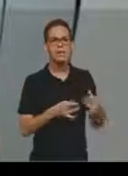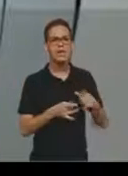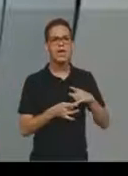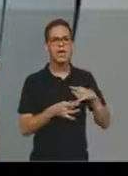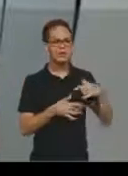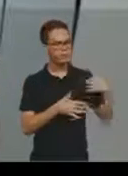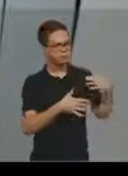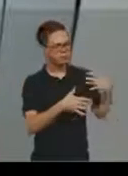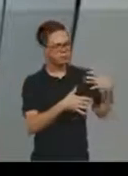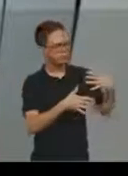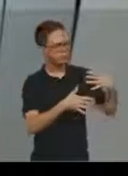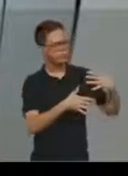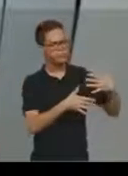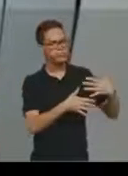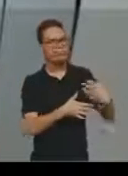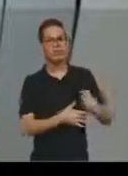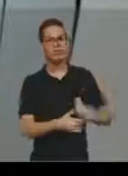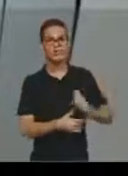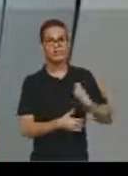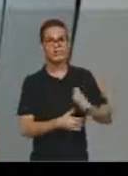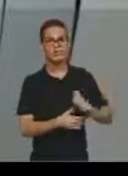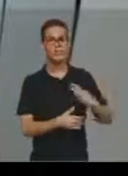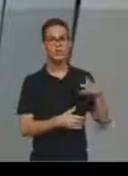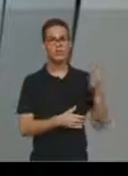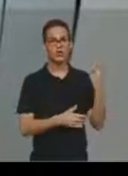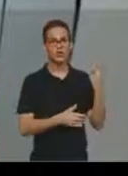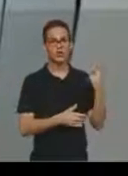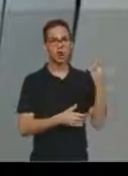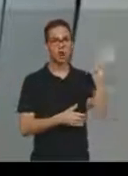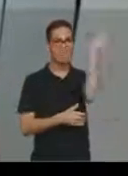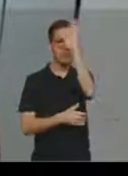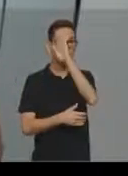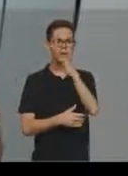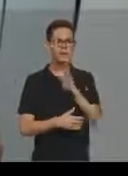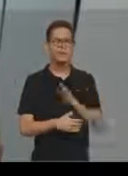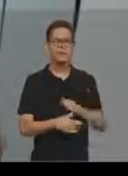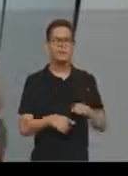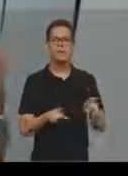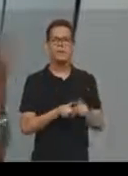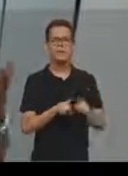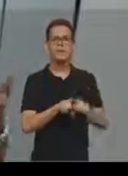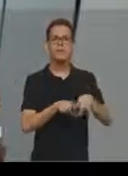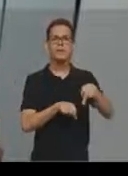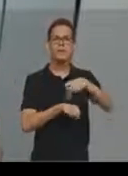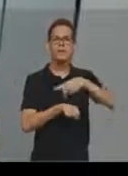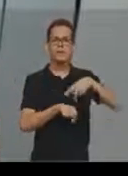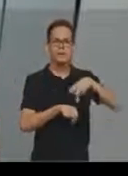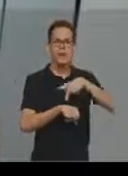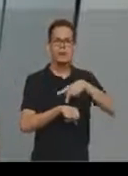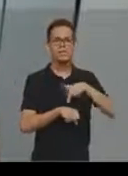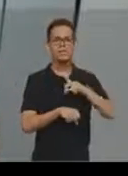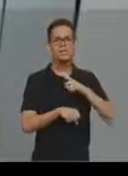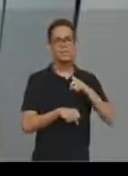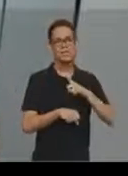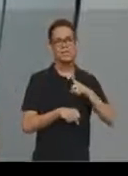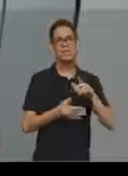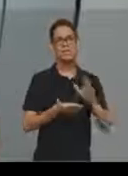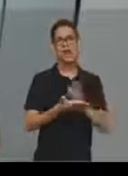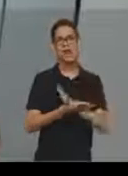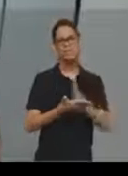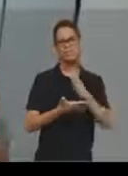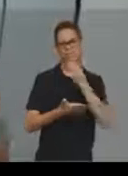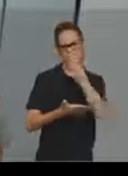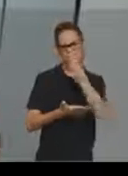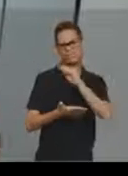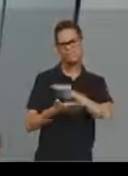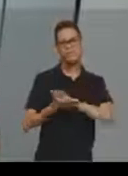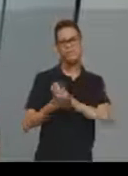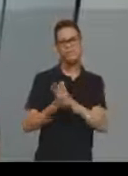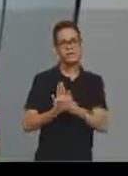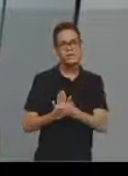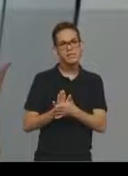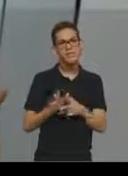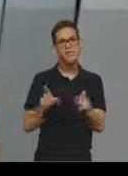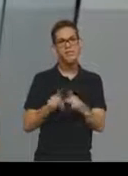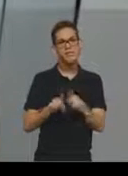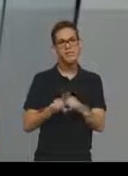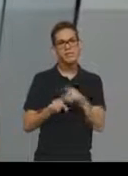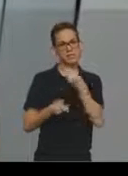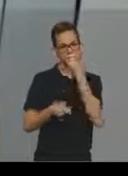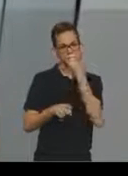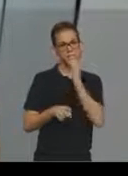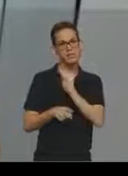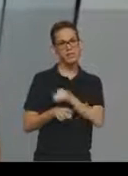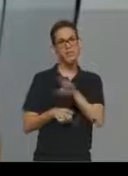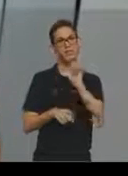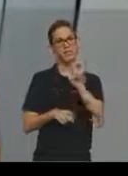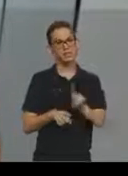ao longo da nossa história, enquanto Brasil, enquanto país, se houve negação de direitos, se não houve, como fazer para que direitos